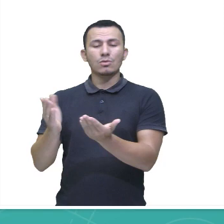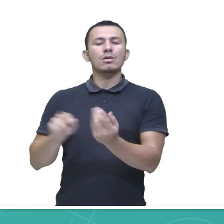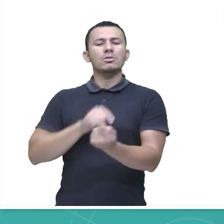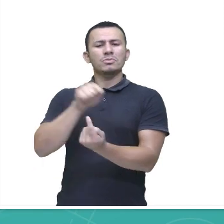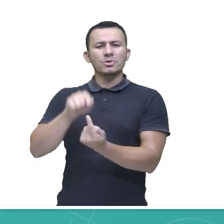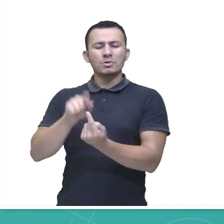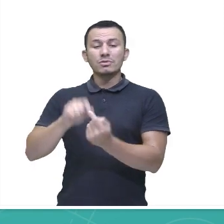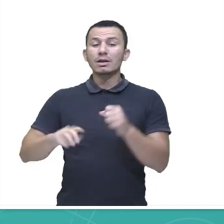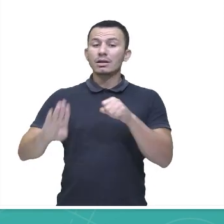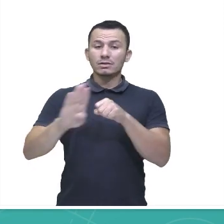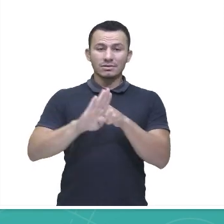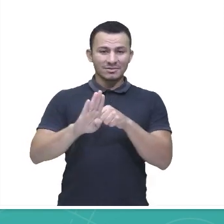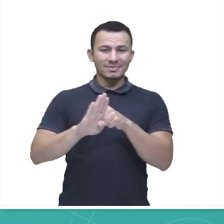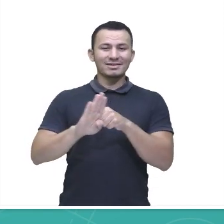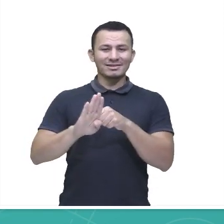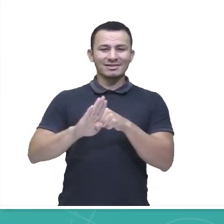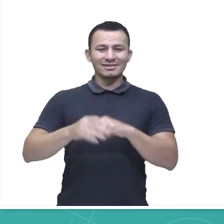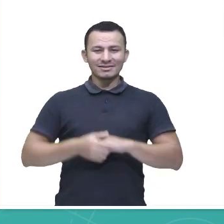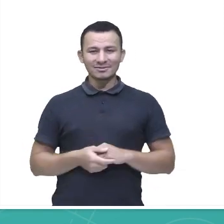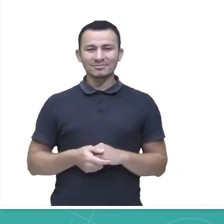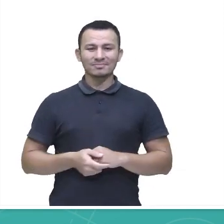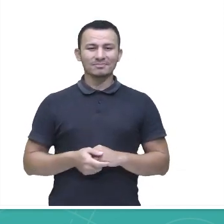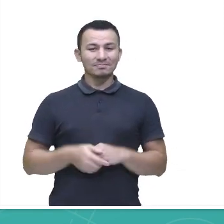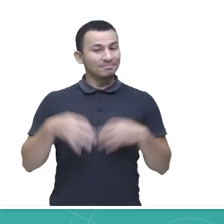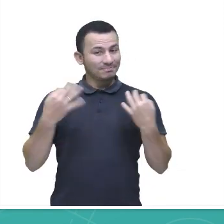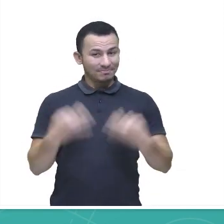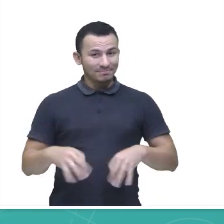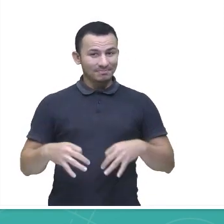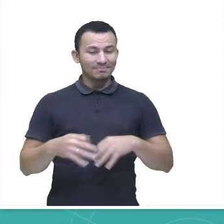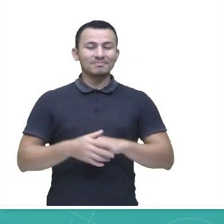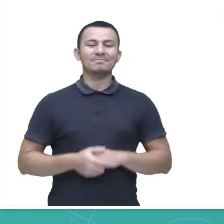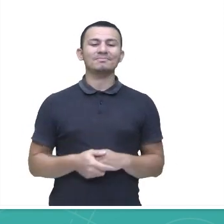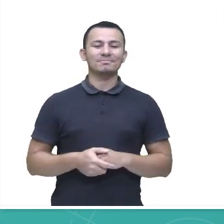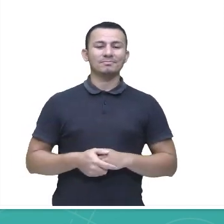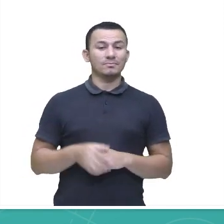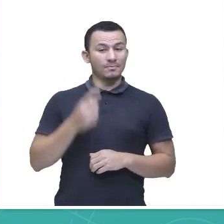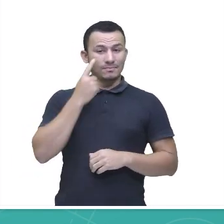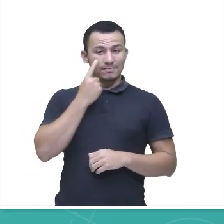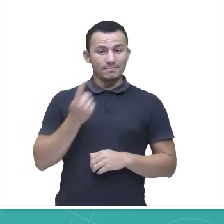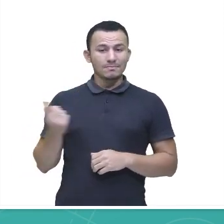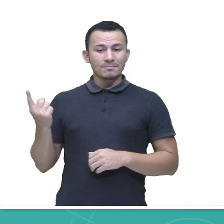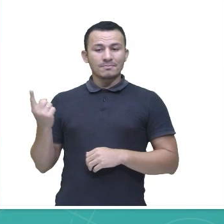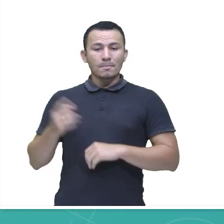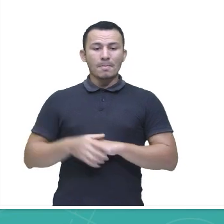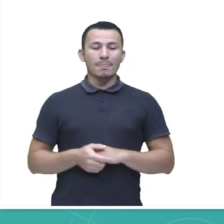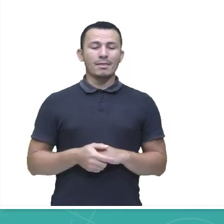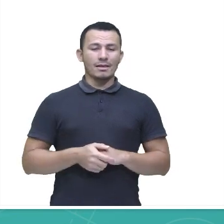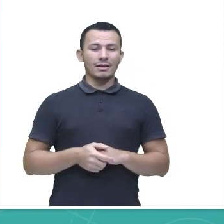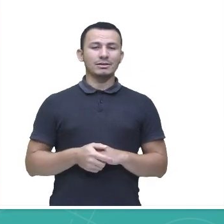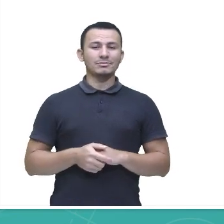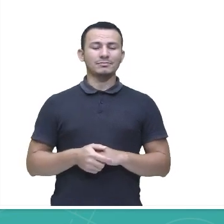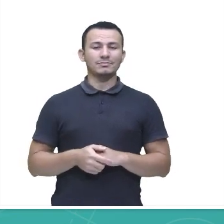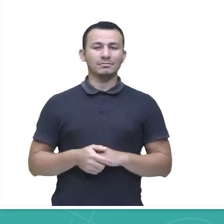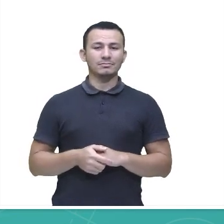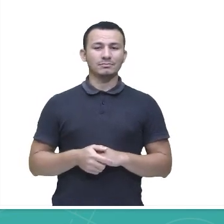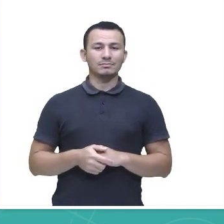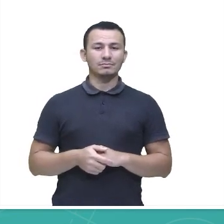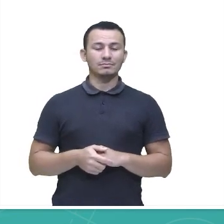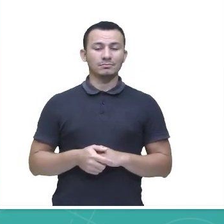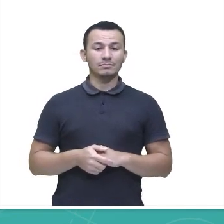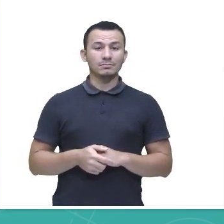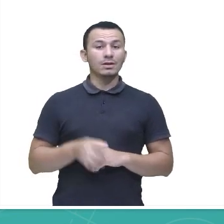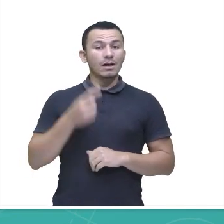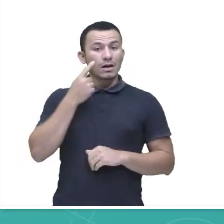de substantivo. Correto? Vamos colocar aí, então, o gabarito para